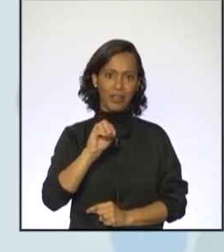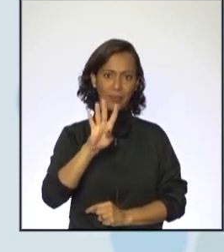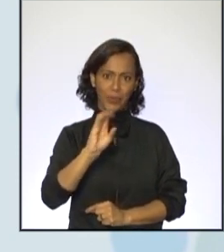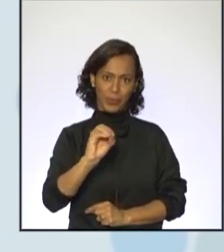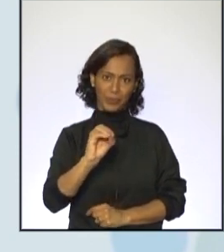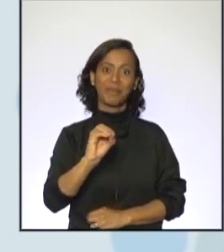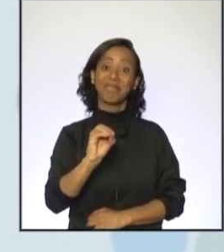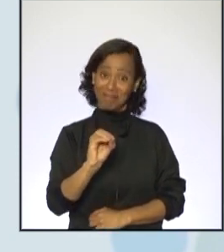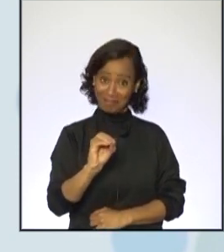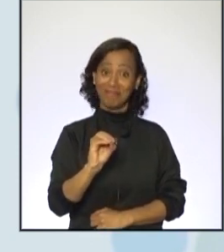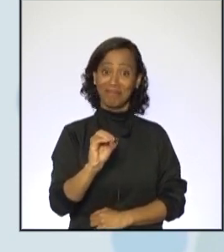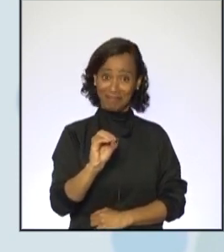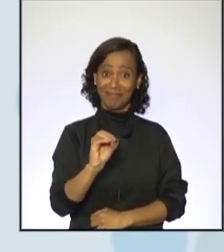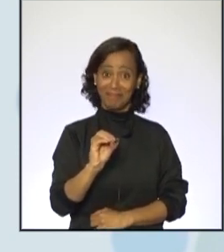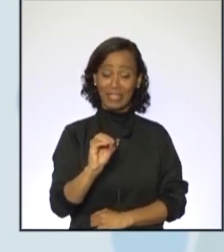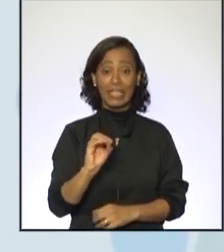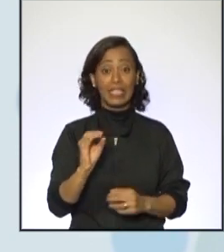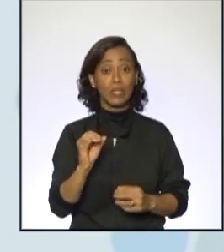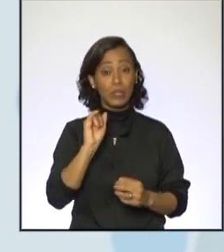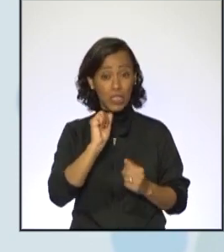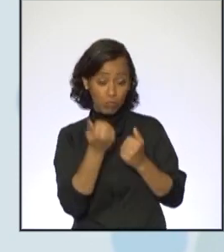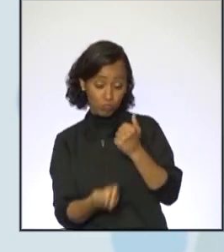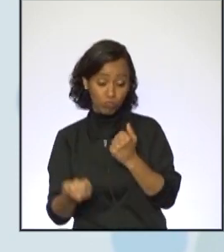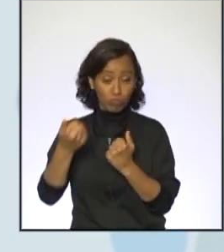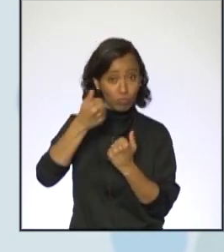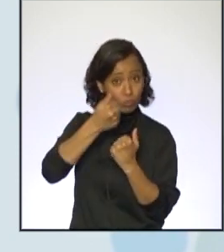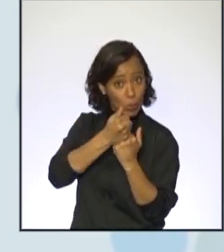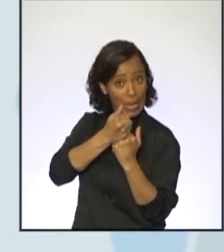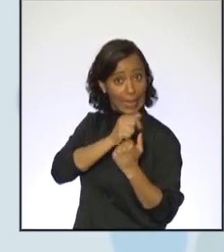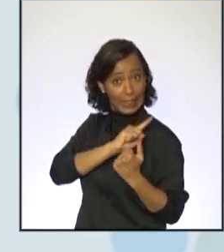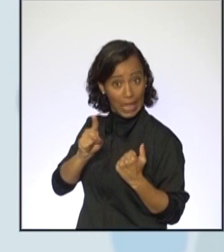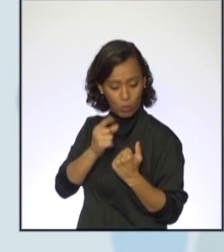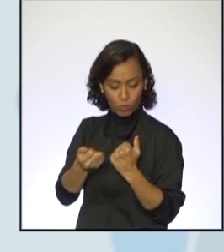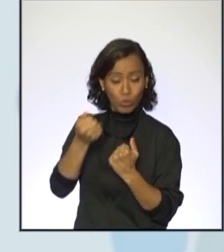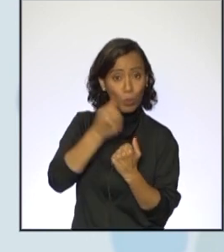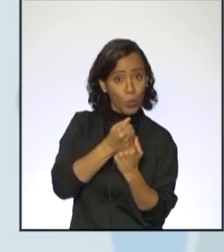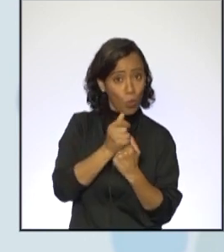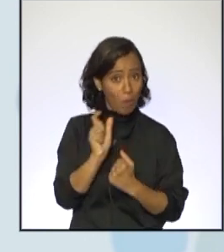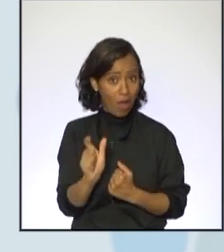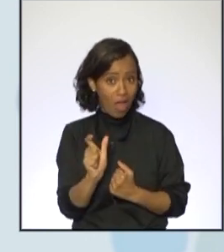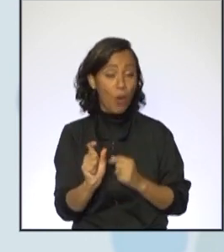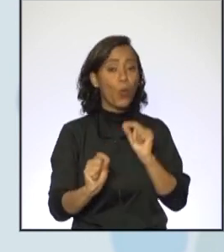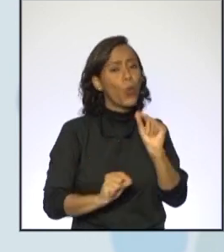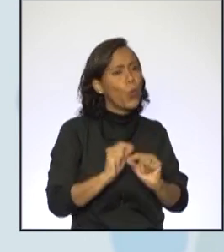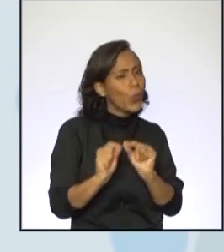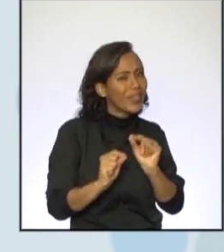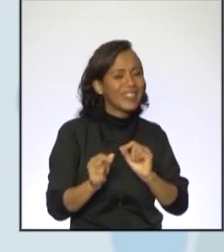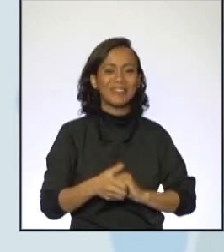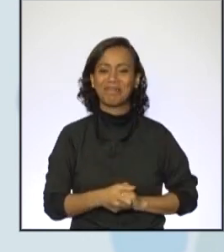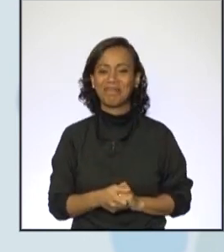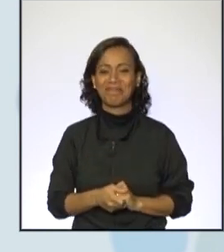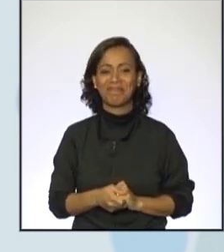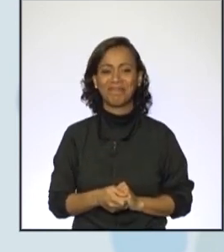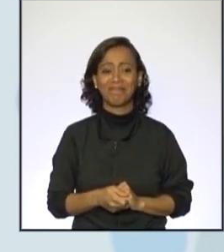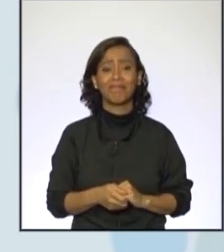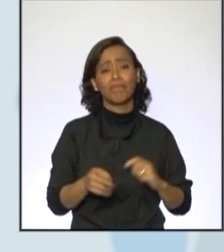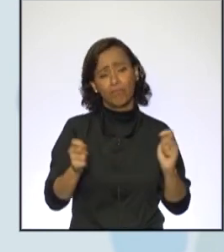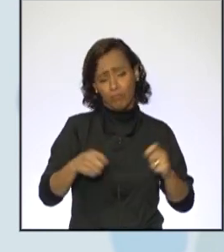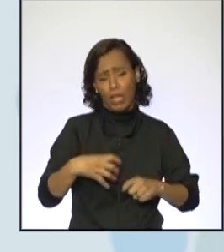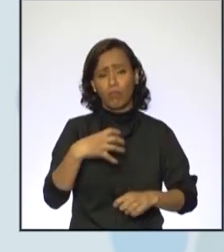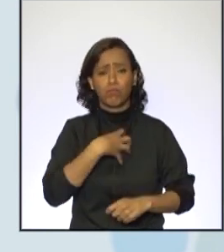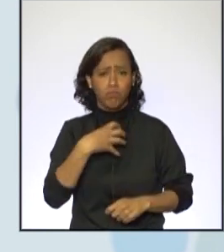Tá? Esse não, ele pode ser substituído por outras palavrinhas, Sim. ok? Por exemplo, olha só, que não mudam